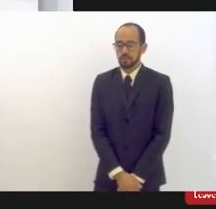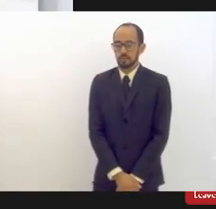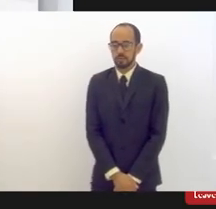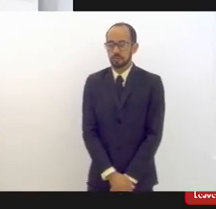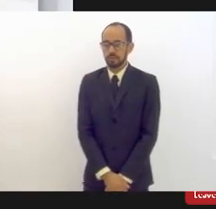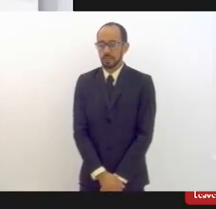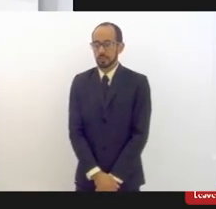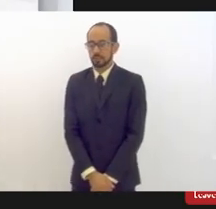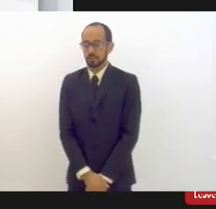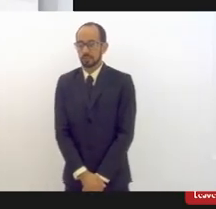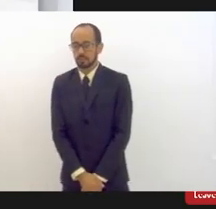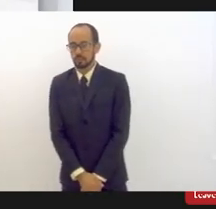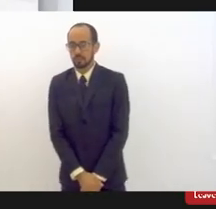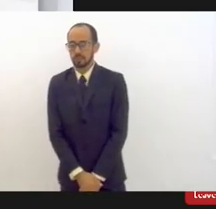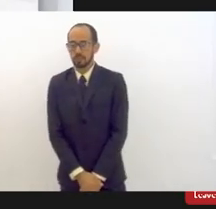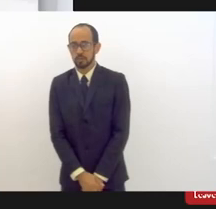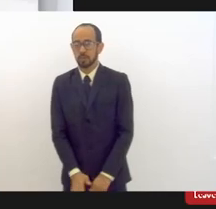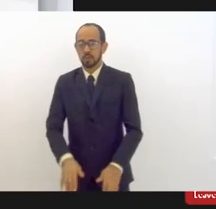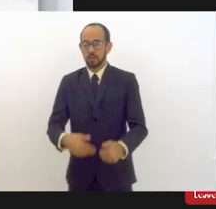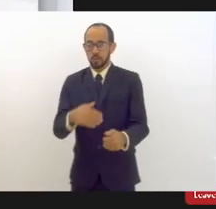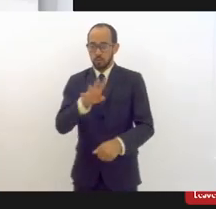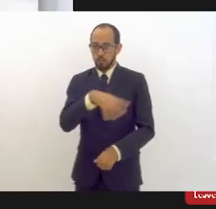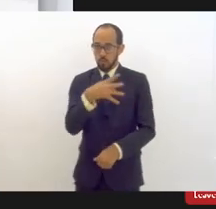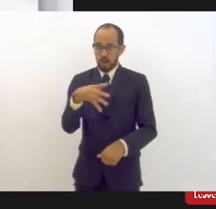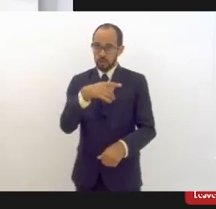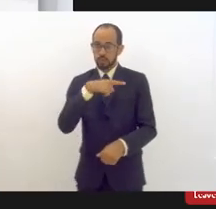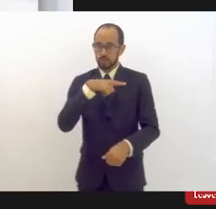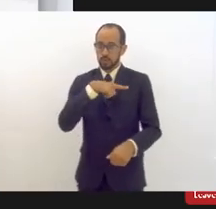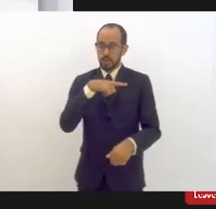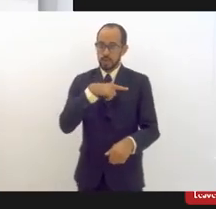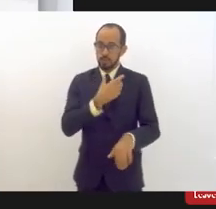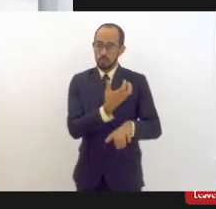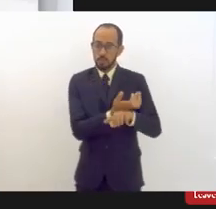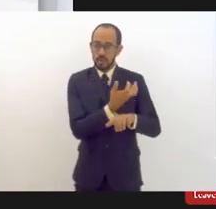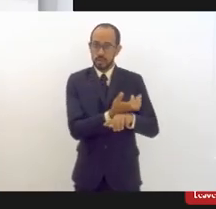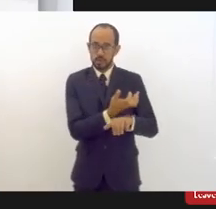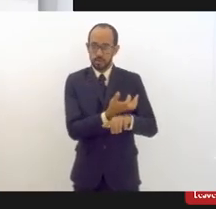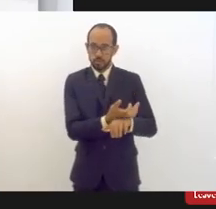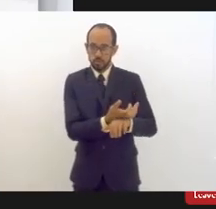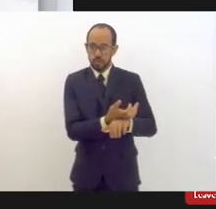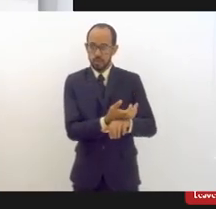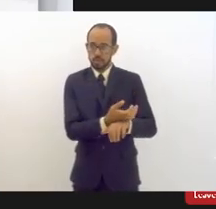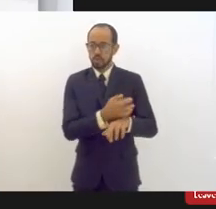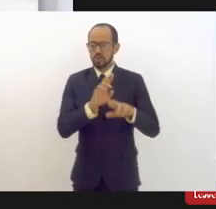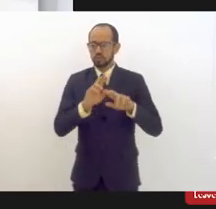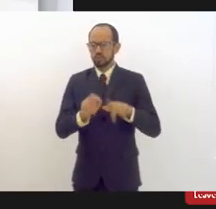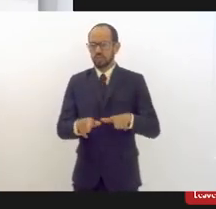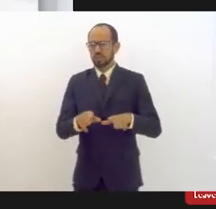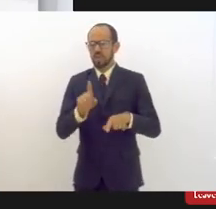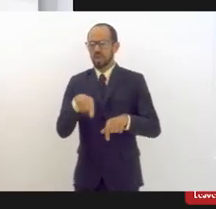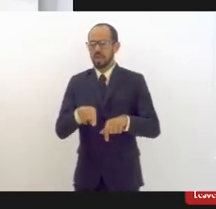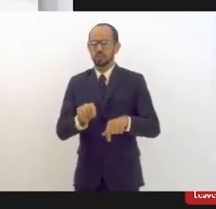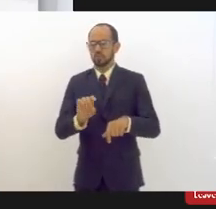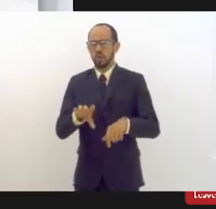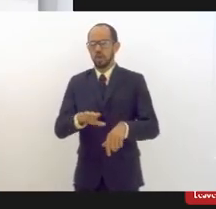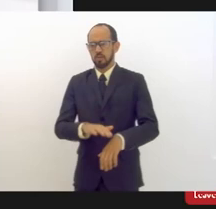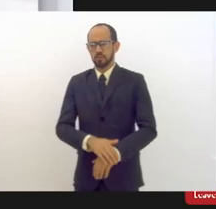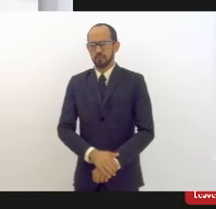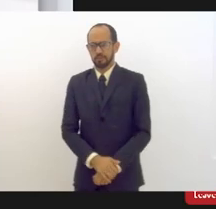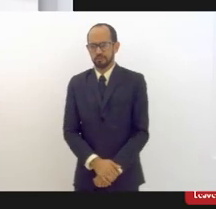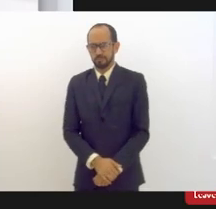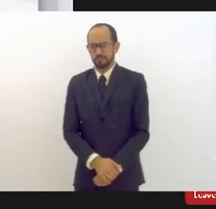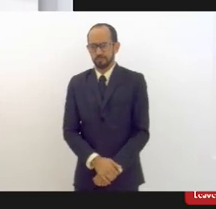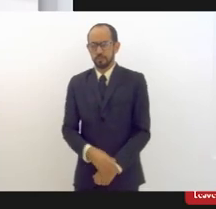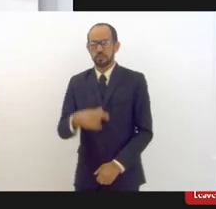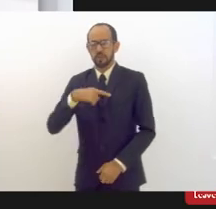E aí, esse mesmo quadro, só que aqui aparece por matrícula. Só, a diferença é só essa. Nós